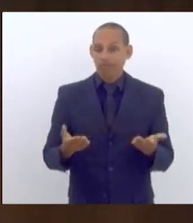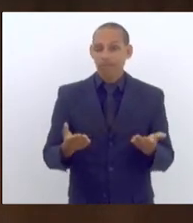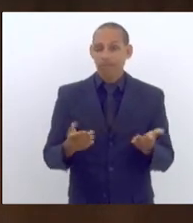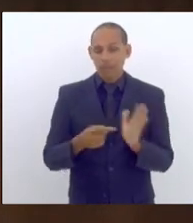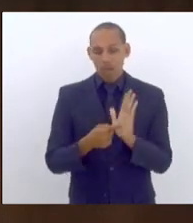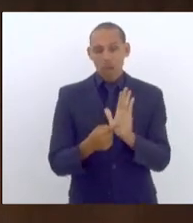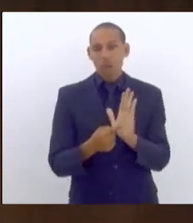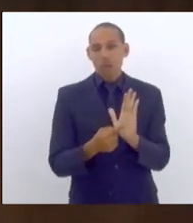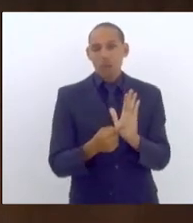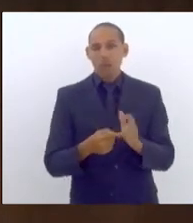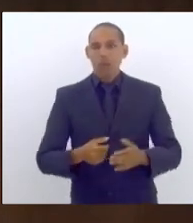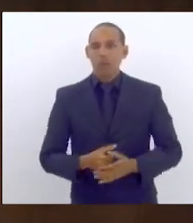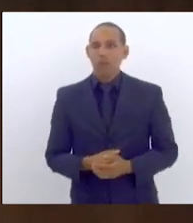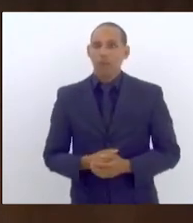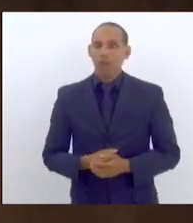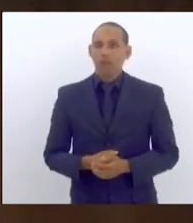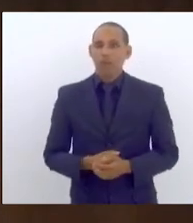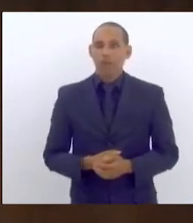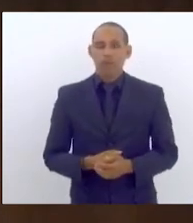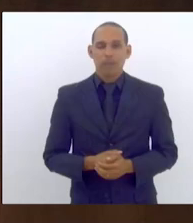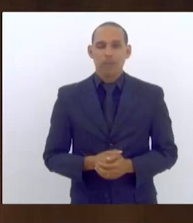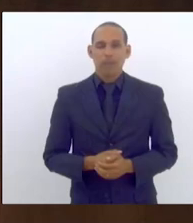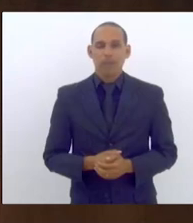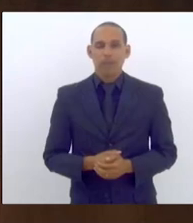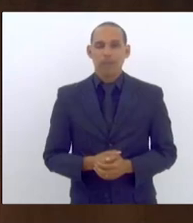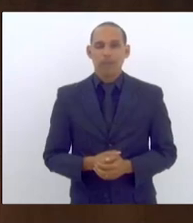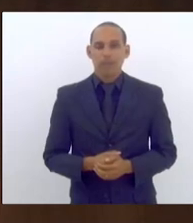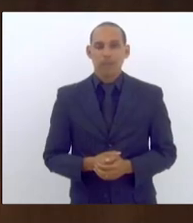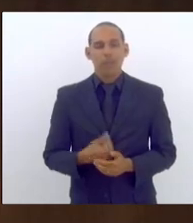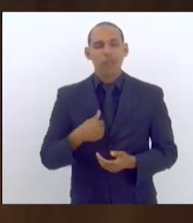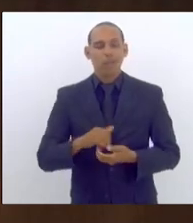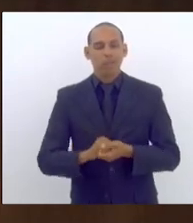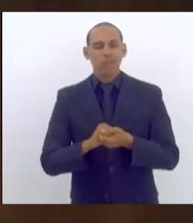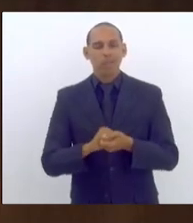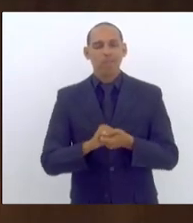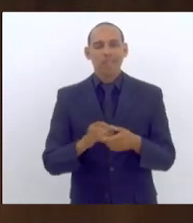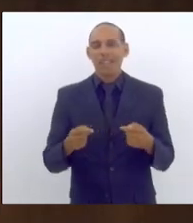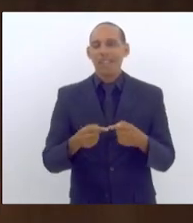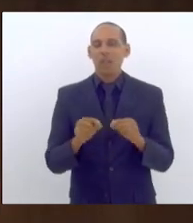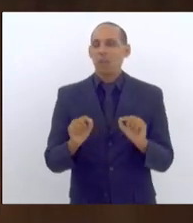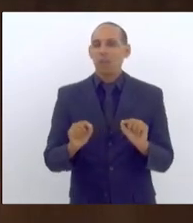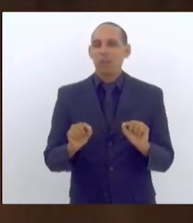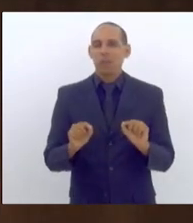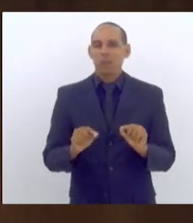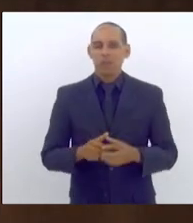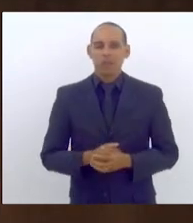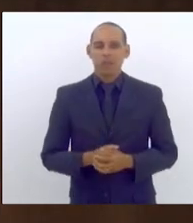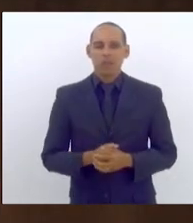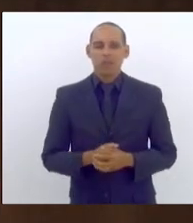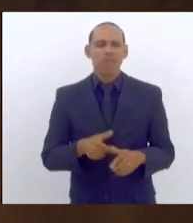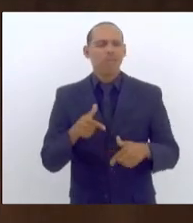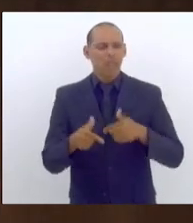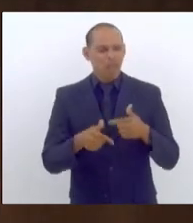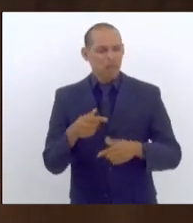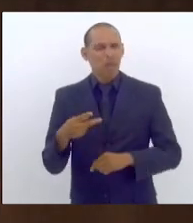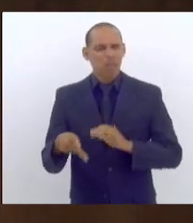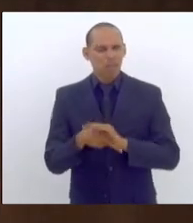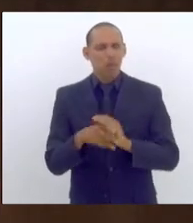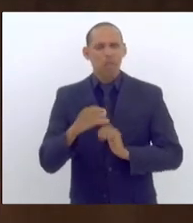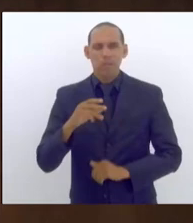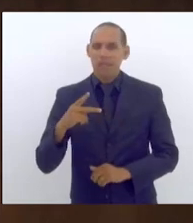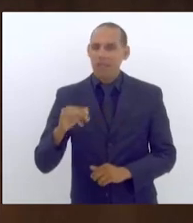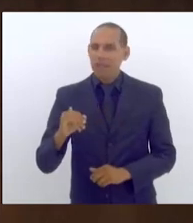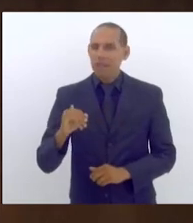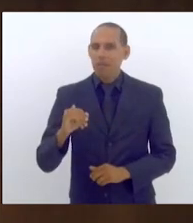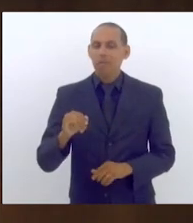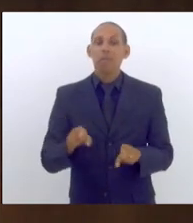apresentar aqui a minha saudação em relação ao trabalho dessa CPI